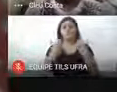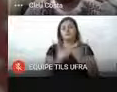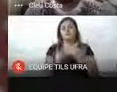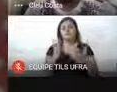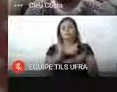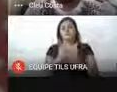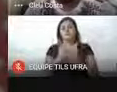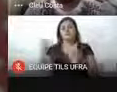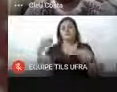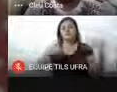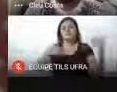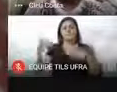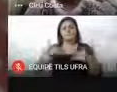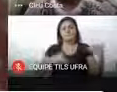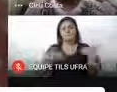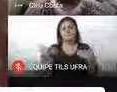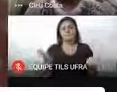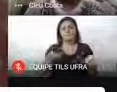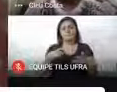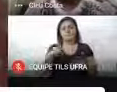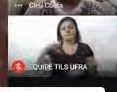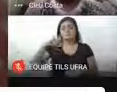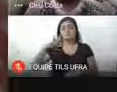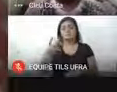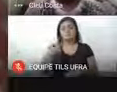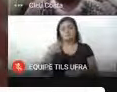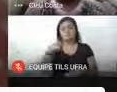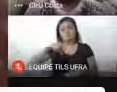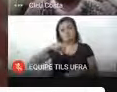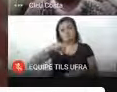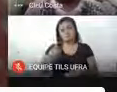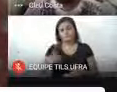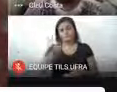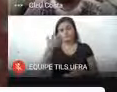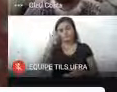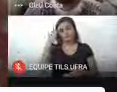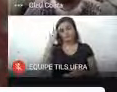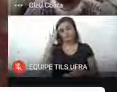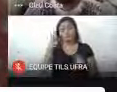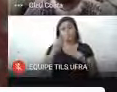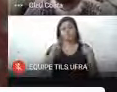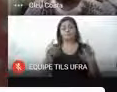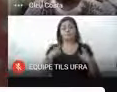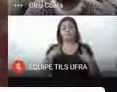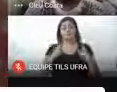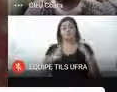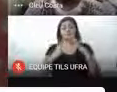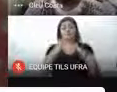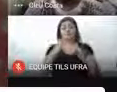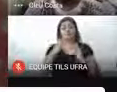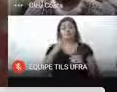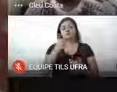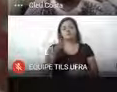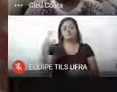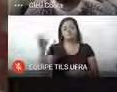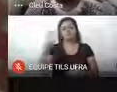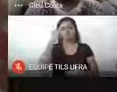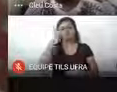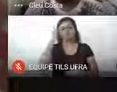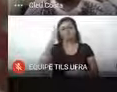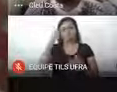Então, agora nós temos 96 pessoas, eu acho, na sala, mas nós chegamos a 130, 140 pessoas ao